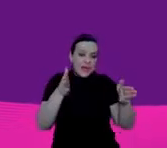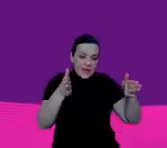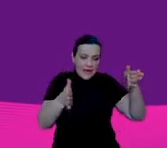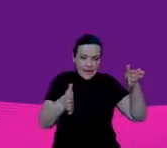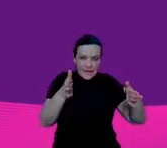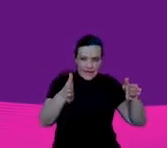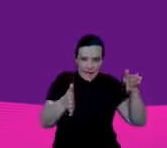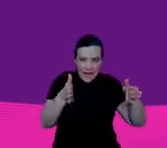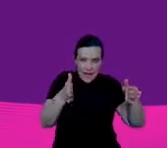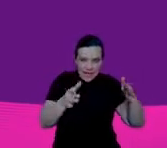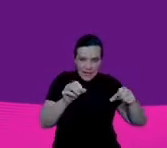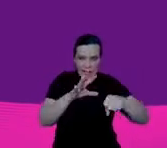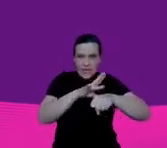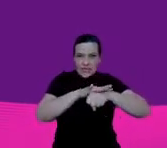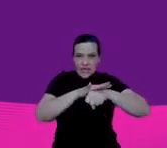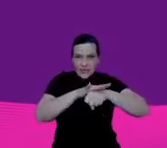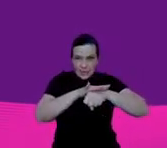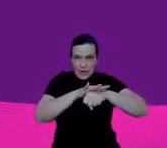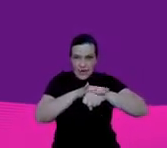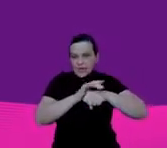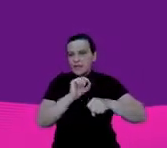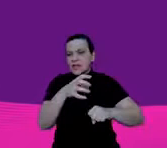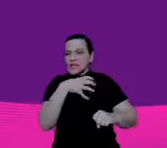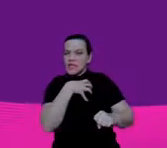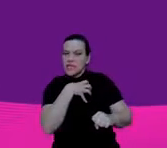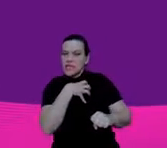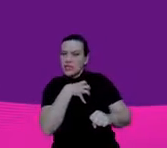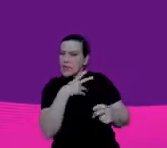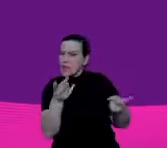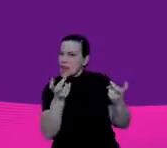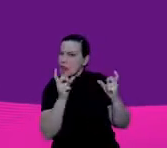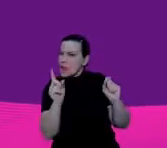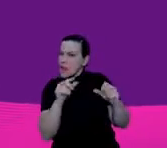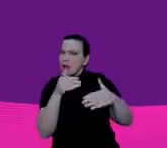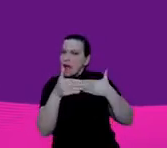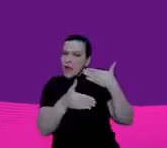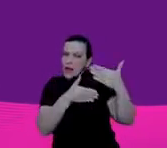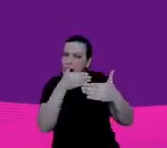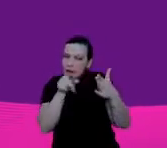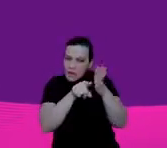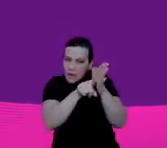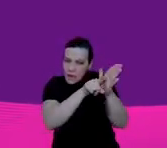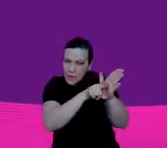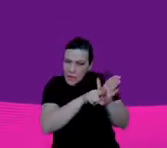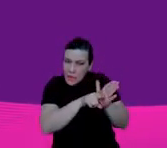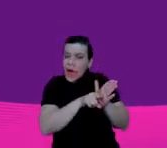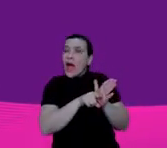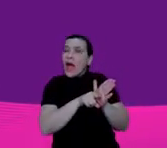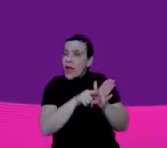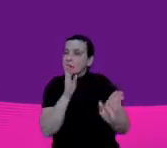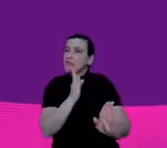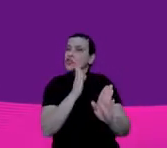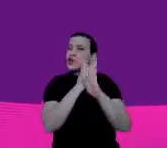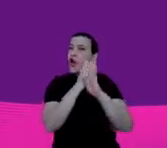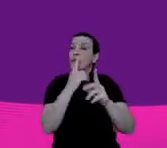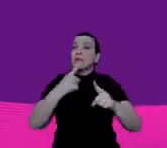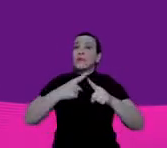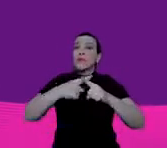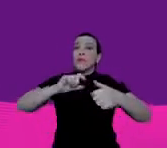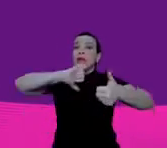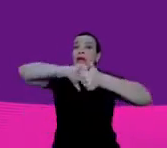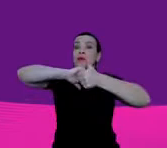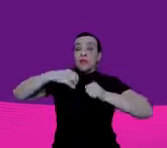prodrômica e eles estão associados a um comprometimento da qualidade de vida, muitas vezes até maior do que os próprios